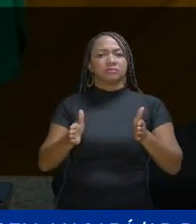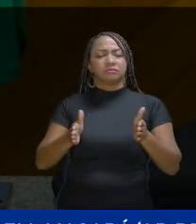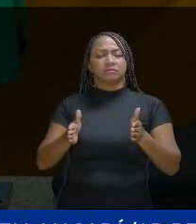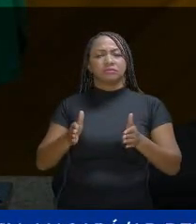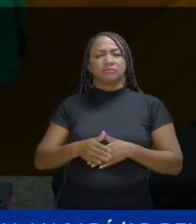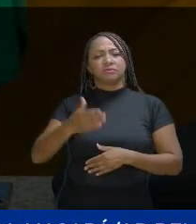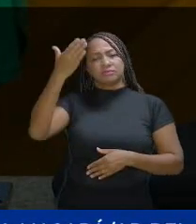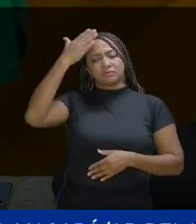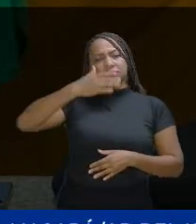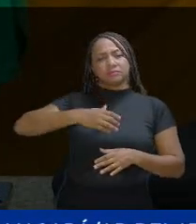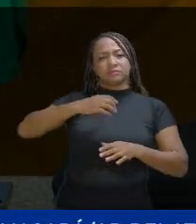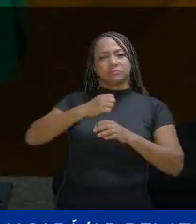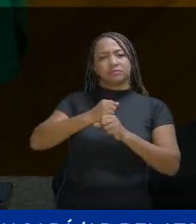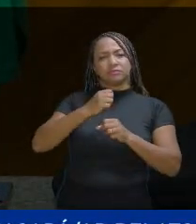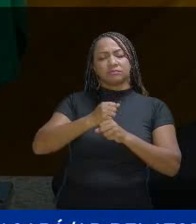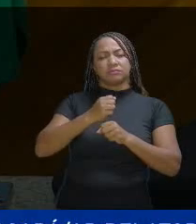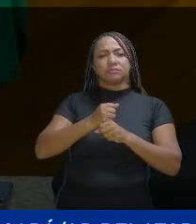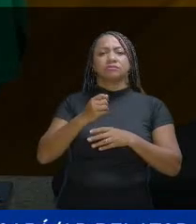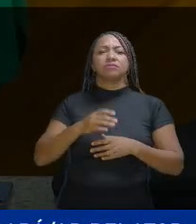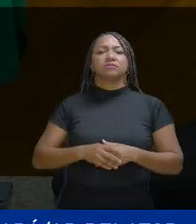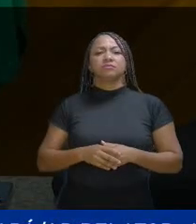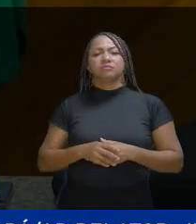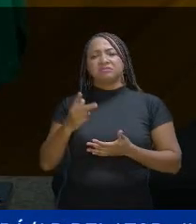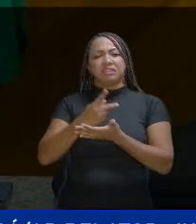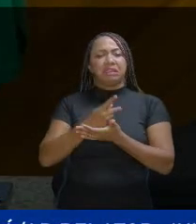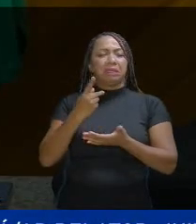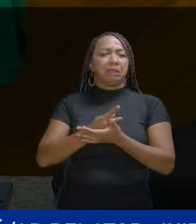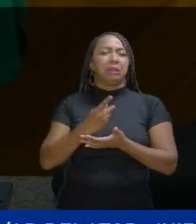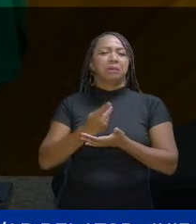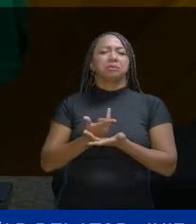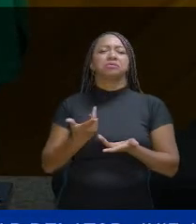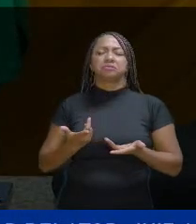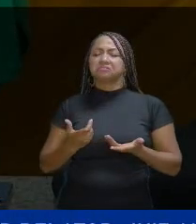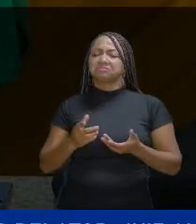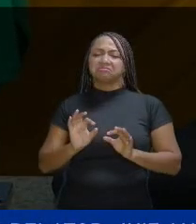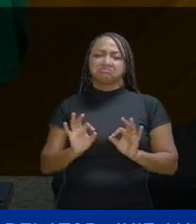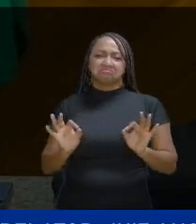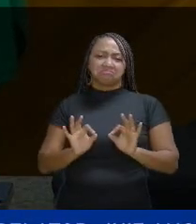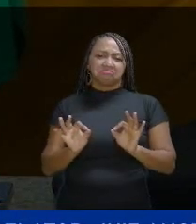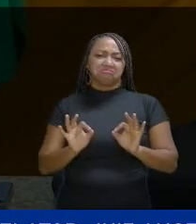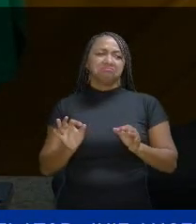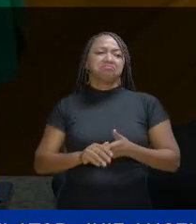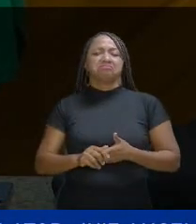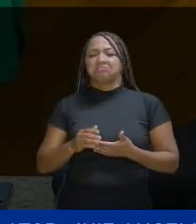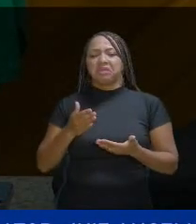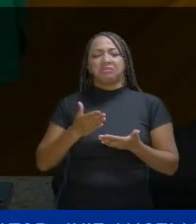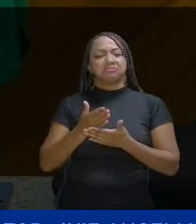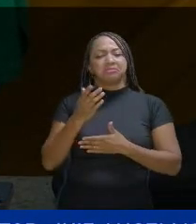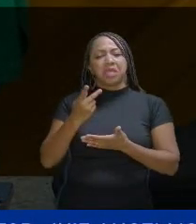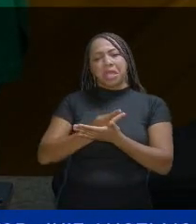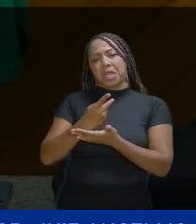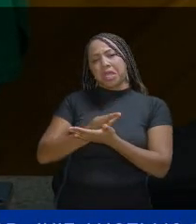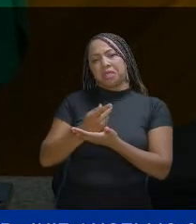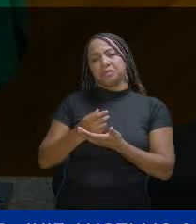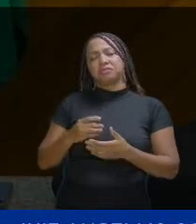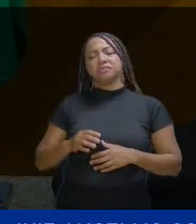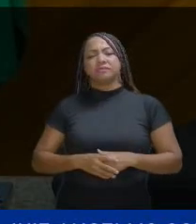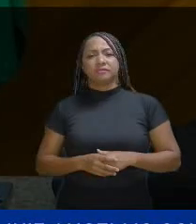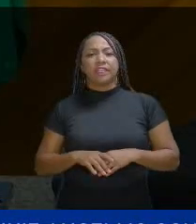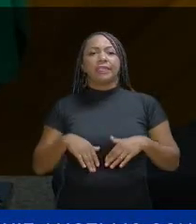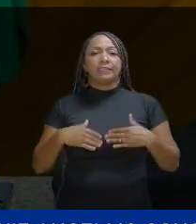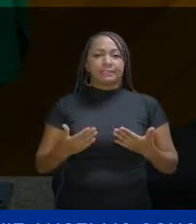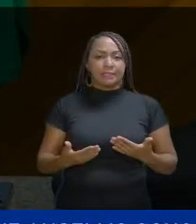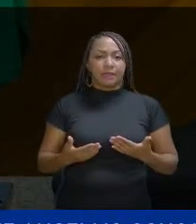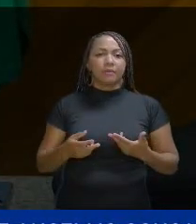da prestação de contas não é considerada falha suficiente para a sua desaprovação por si só. Desse modo,